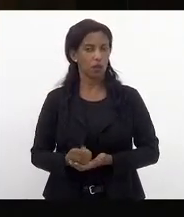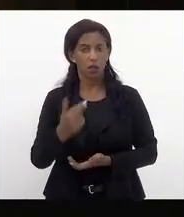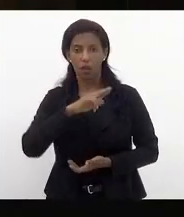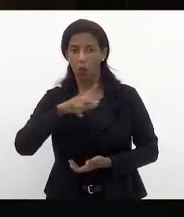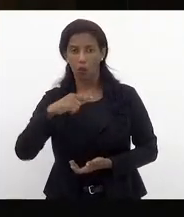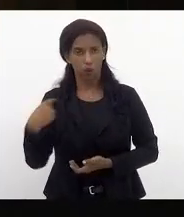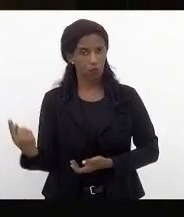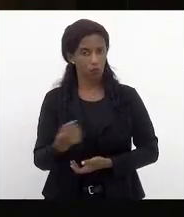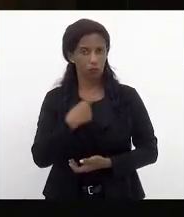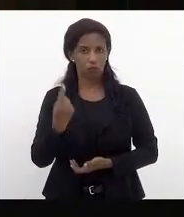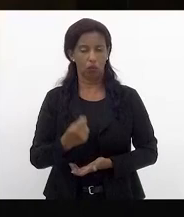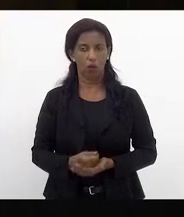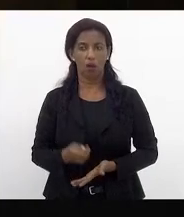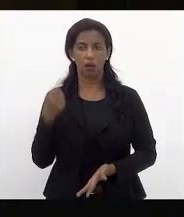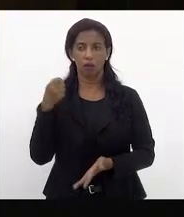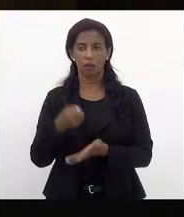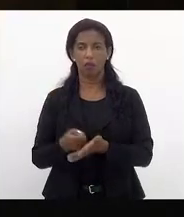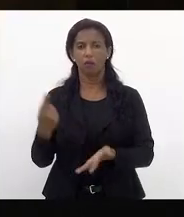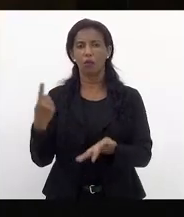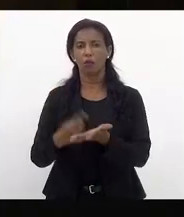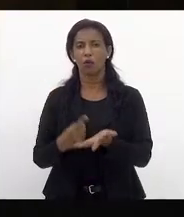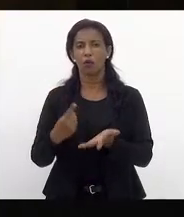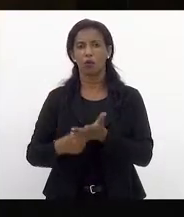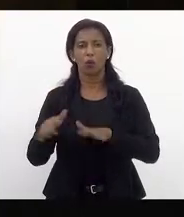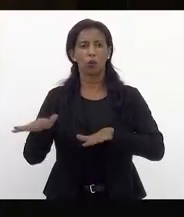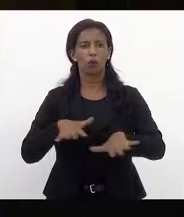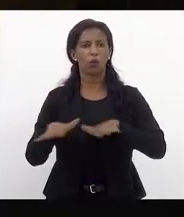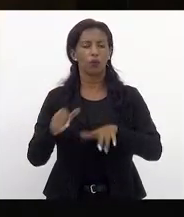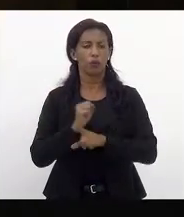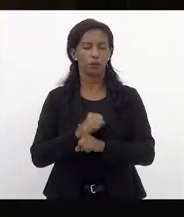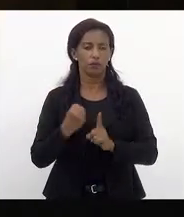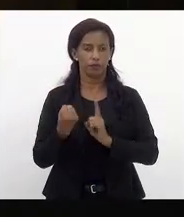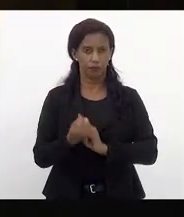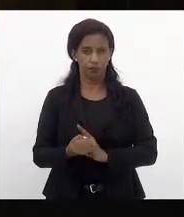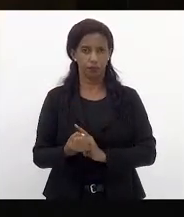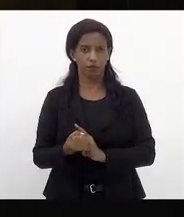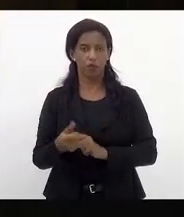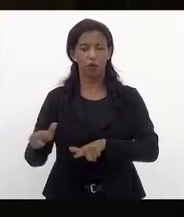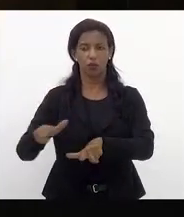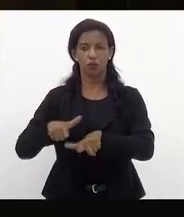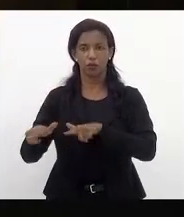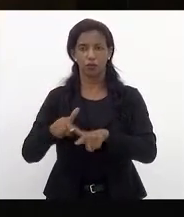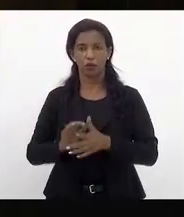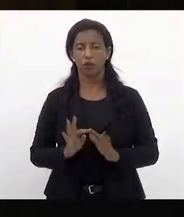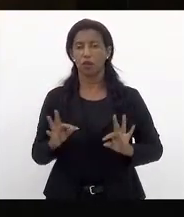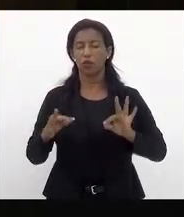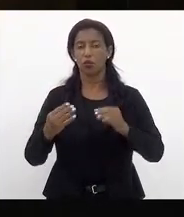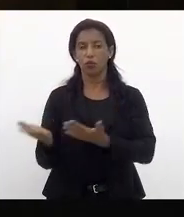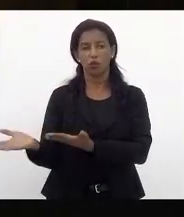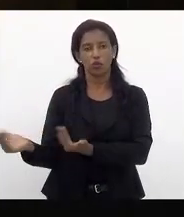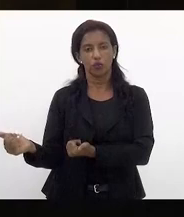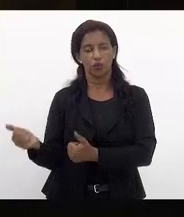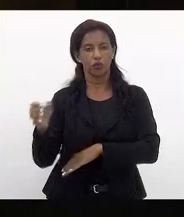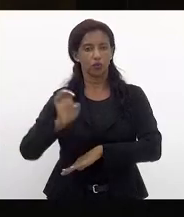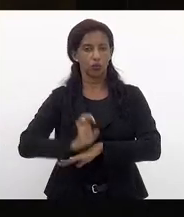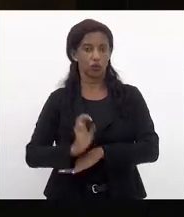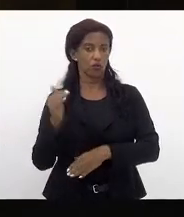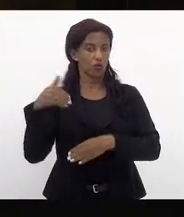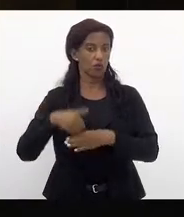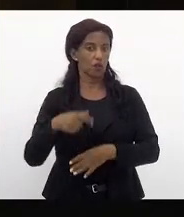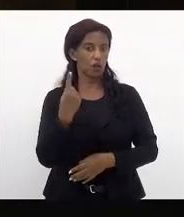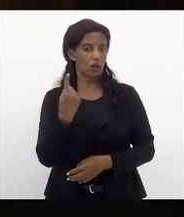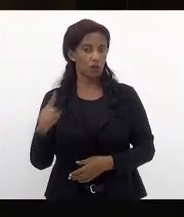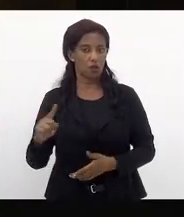nossa. Aqui reafirmo o meu compromisso com os movimentos sociais, com os servidores e com toda a juventude do nosso estado de votar